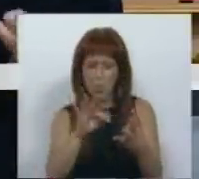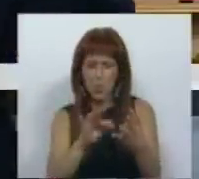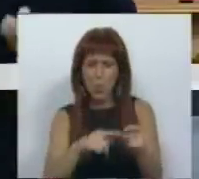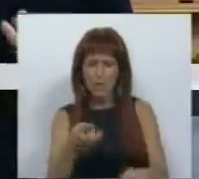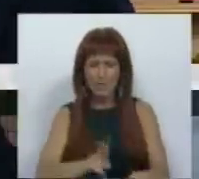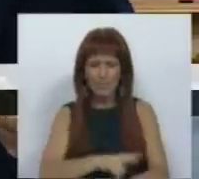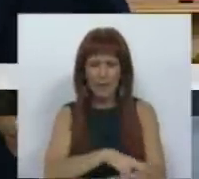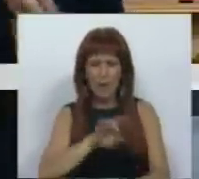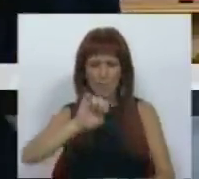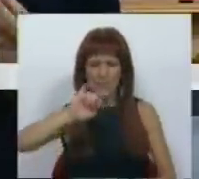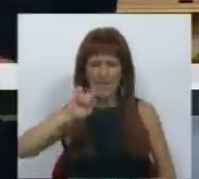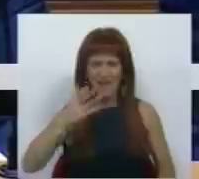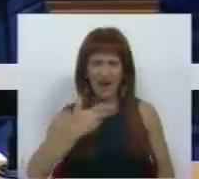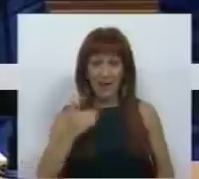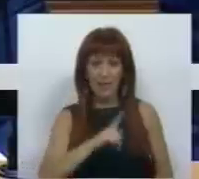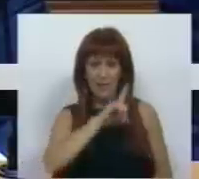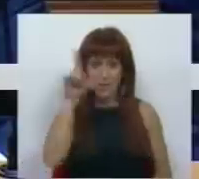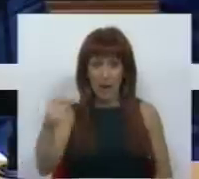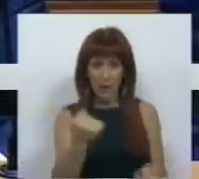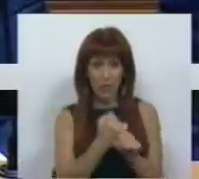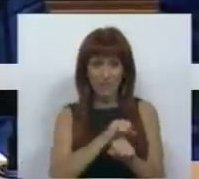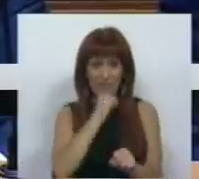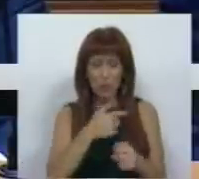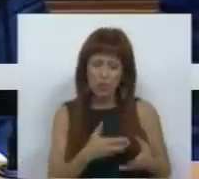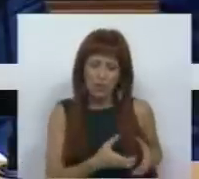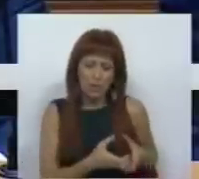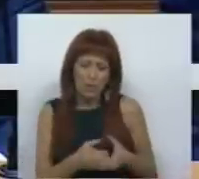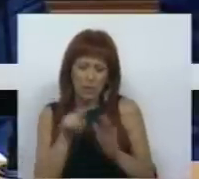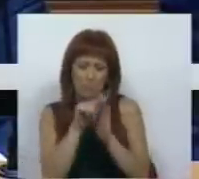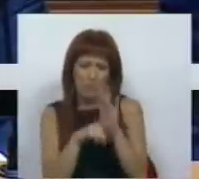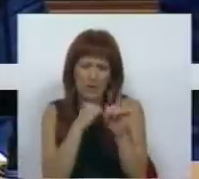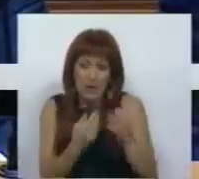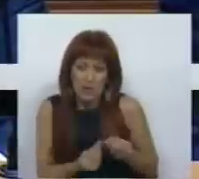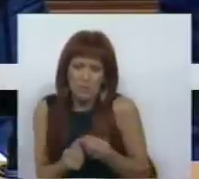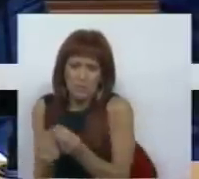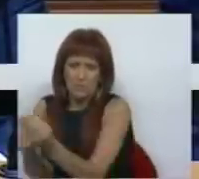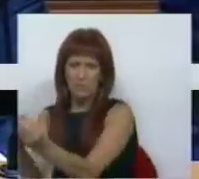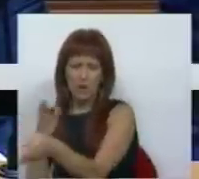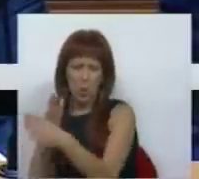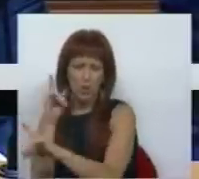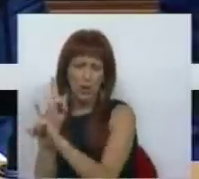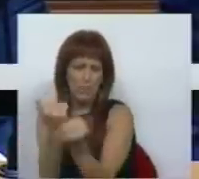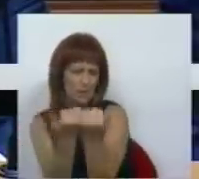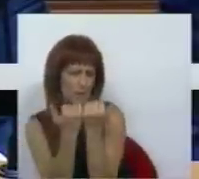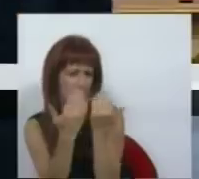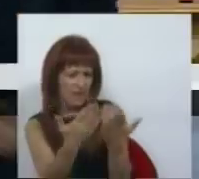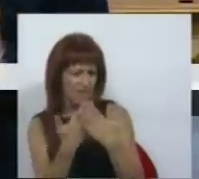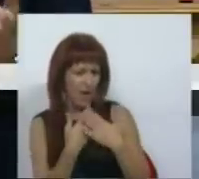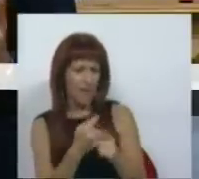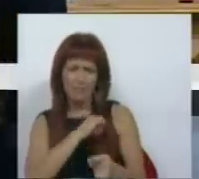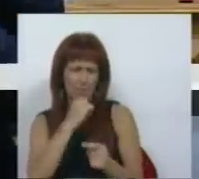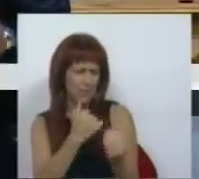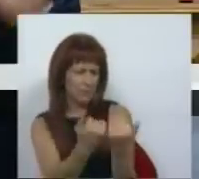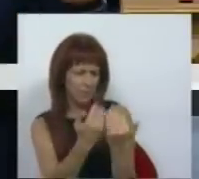um diretor do CIED sai do serviço secreto, levando listas secretas e continuando a receber informação